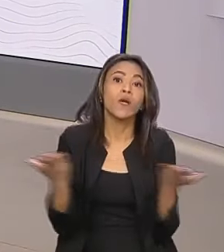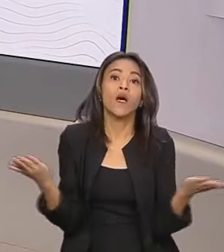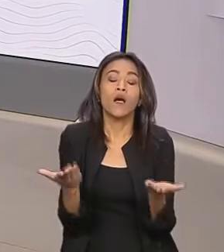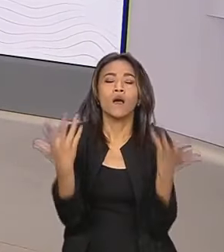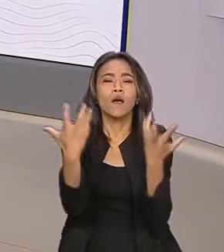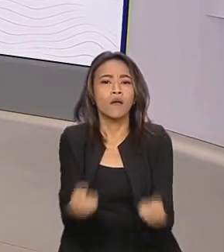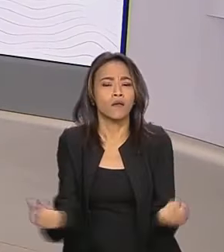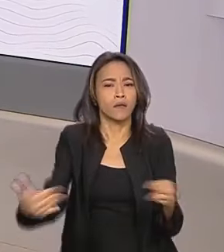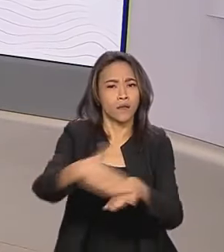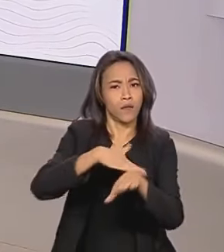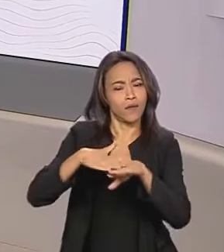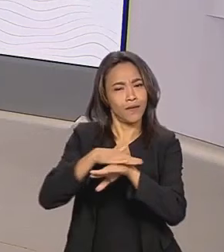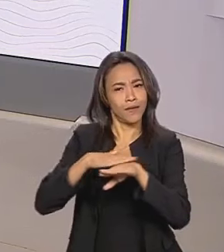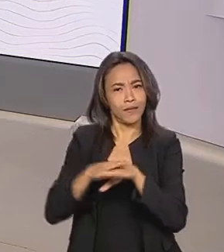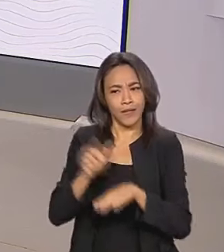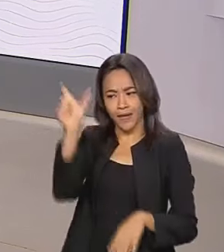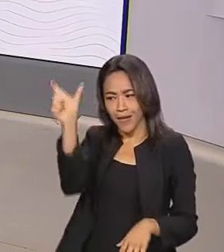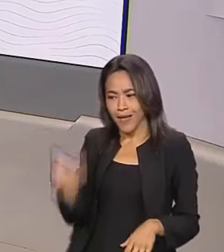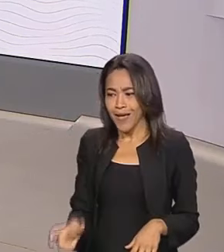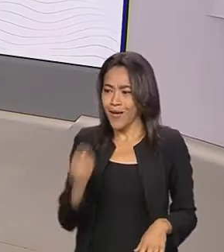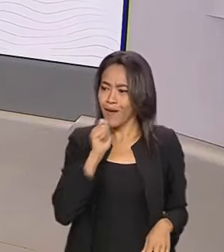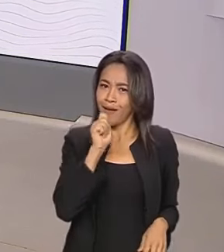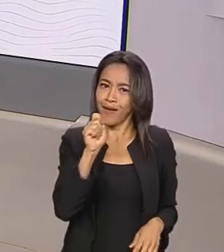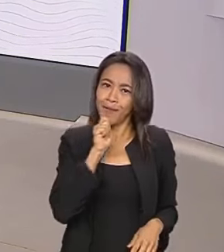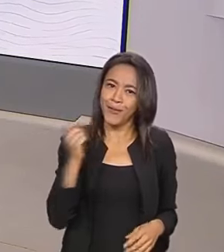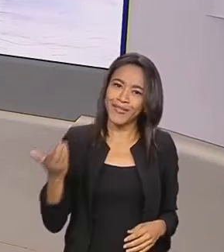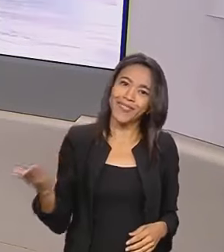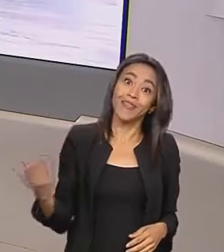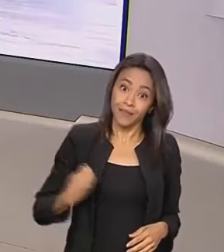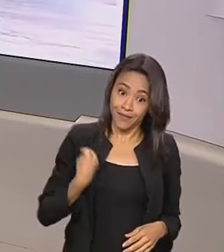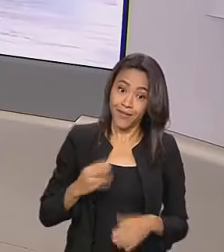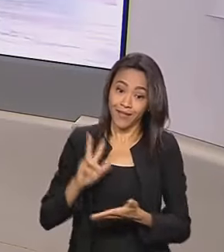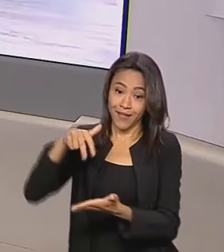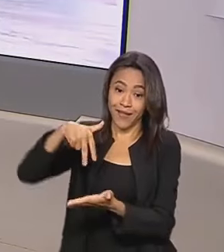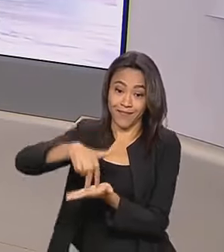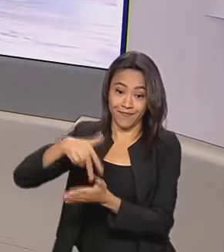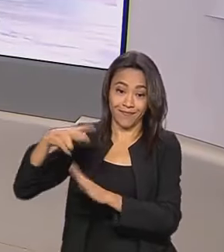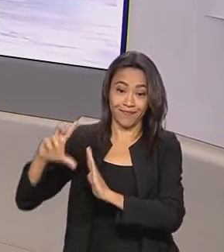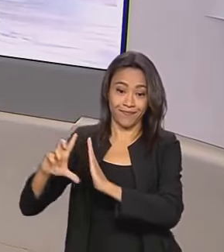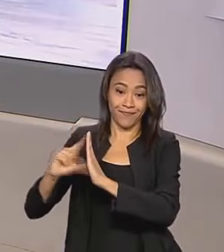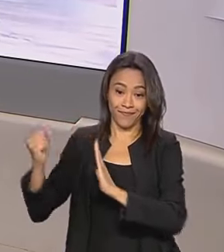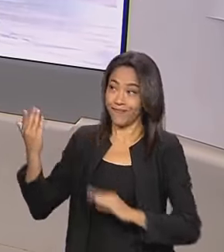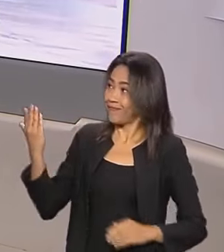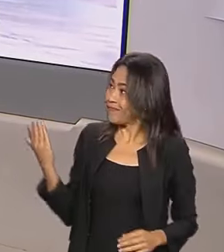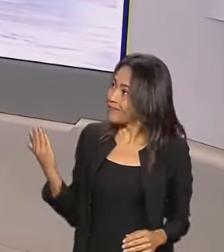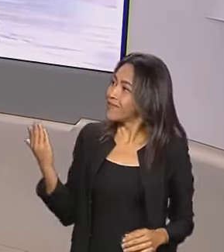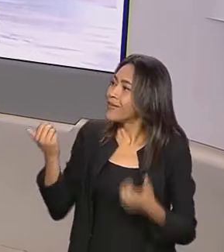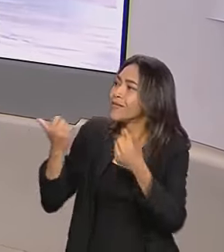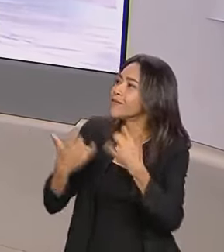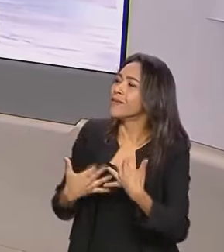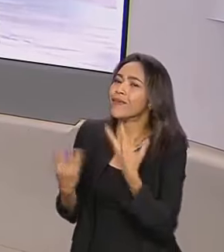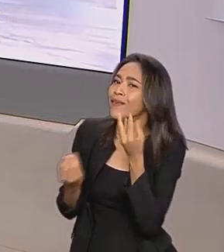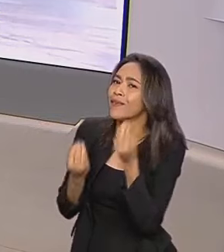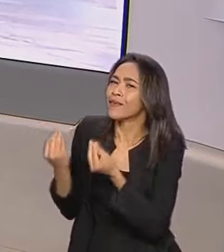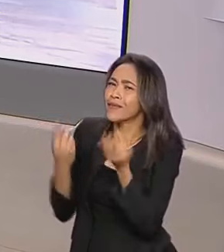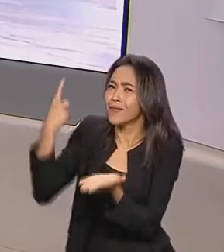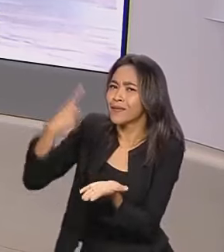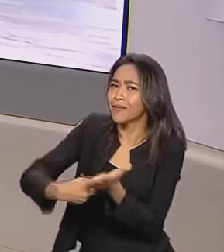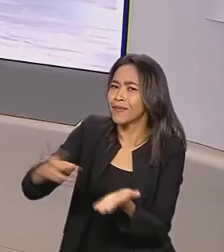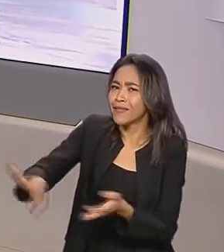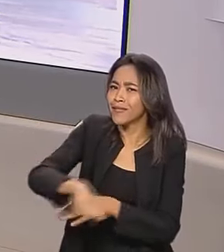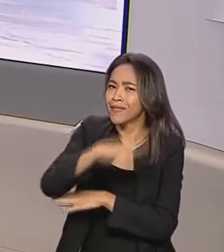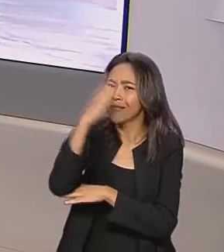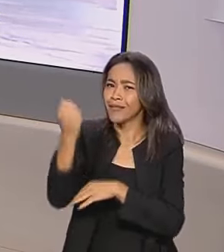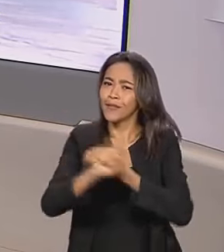conversar ao vivo com a repórter Jéssica Gonçalves que está no Palácio do Planalto e conta pra gente como tá agenda hoje do